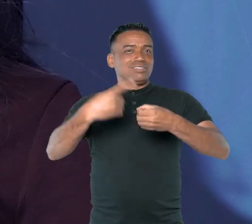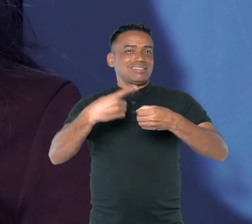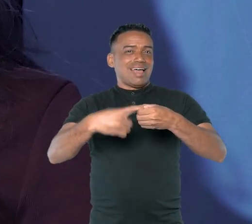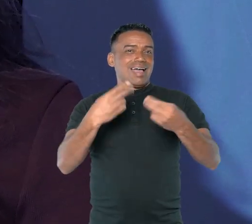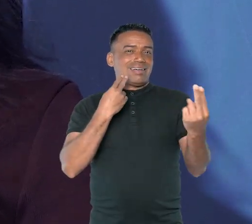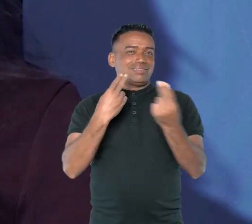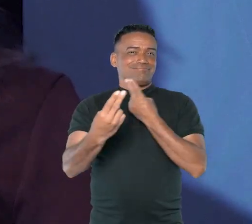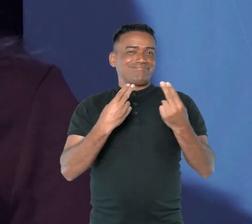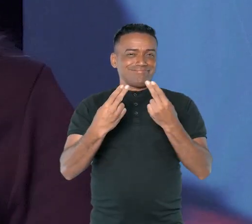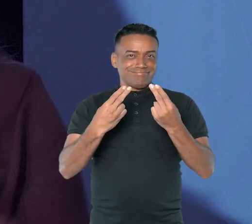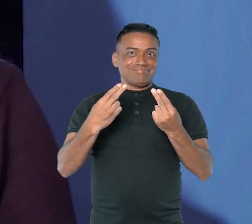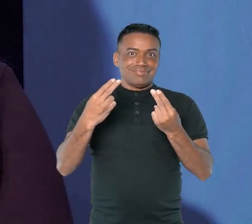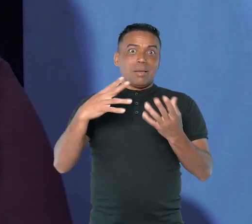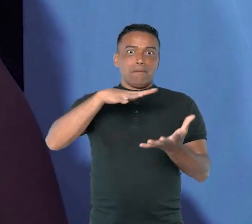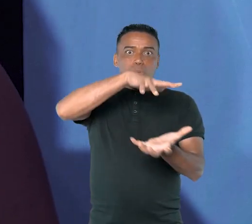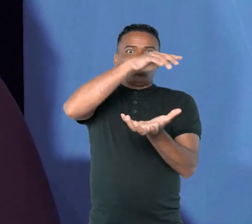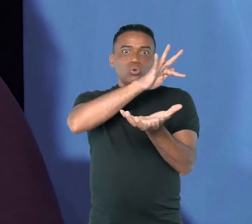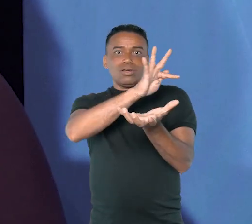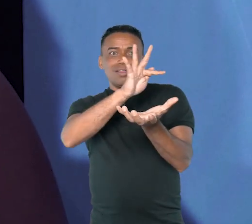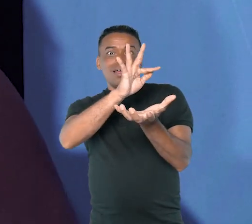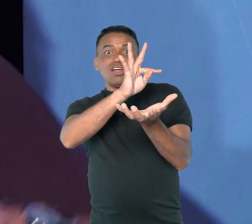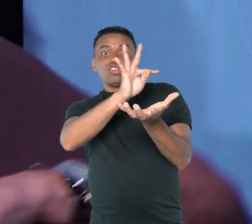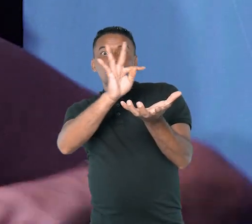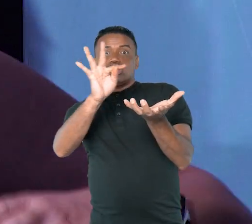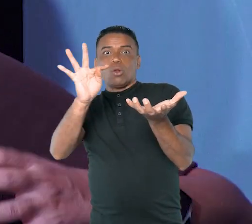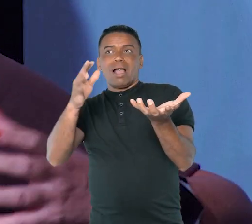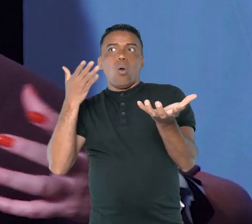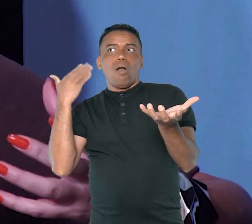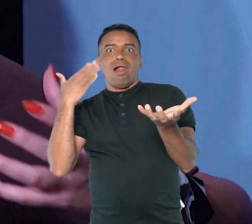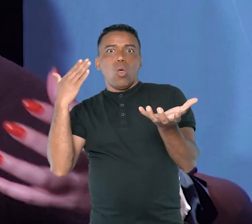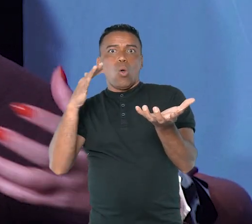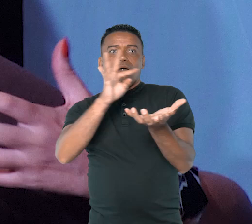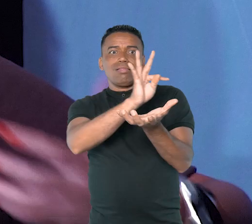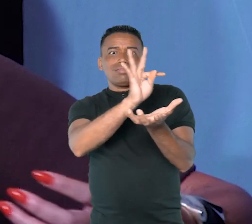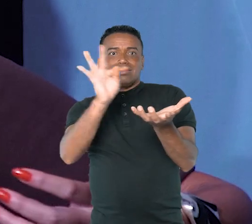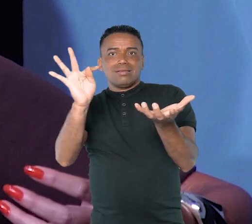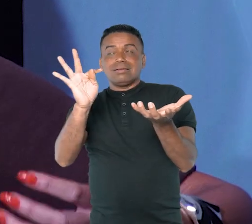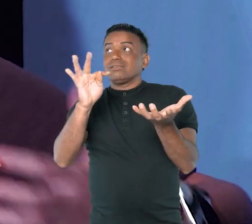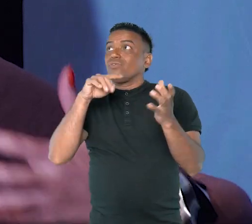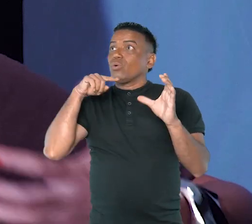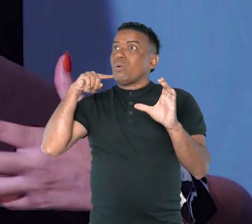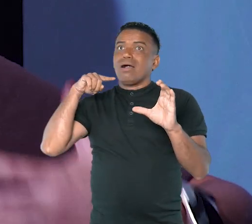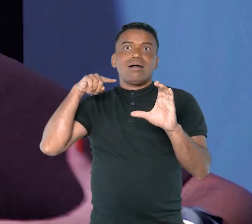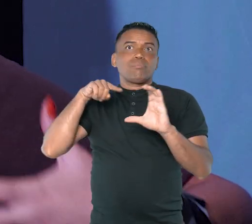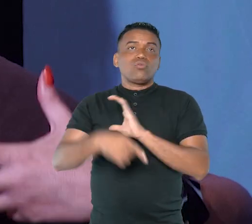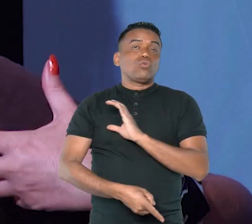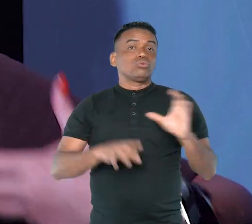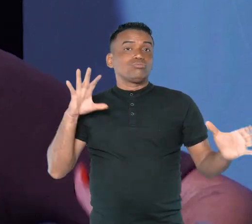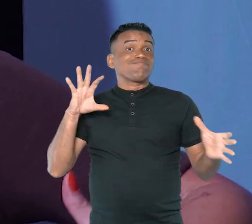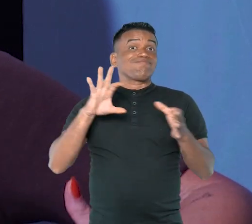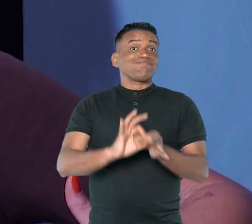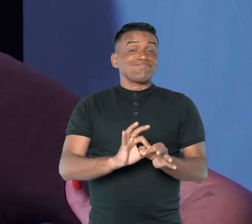tropicais, é uma coisa tão forte, foi uma conexão tão profunda com essa